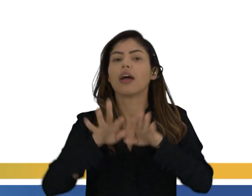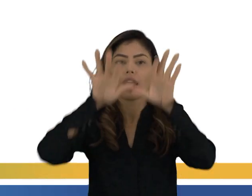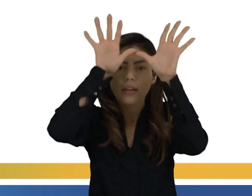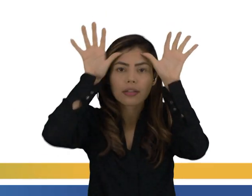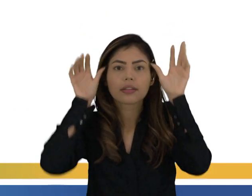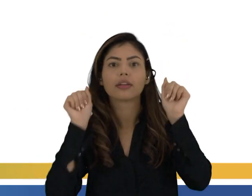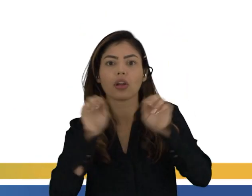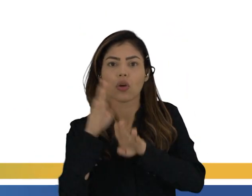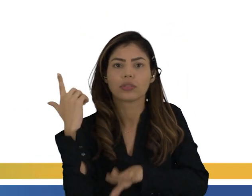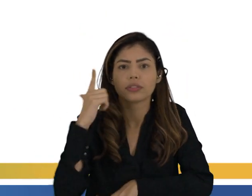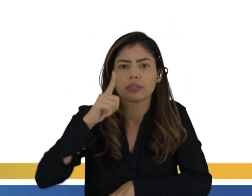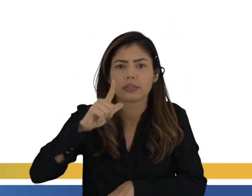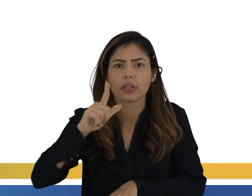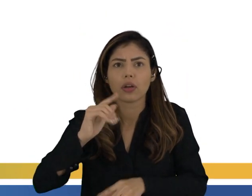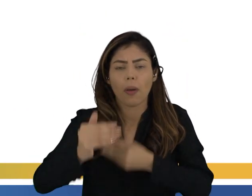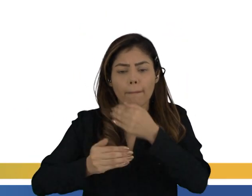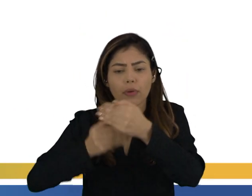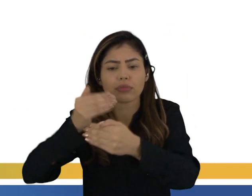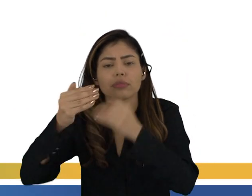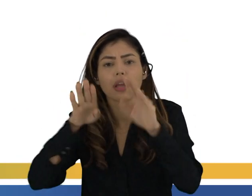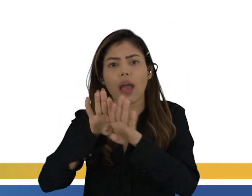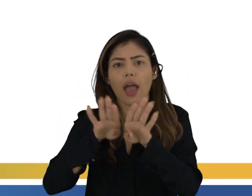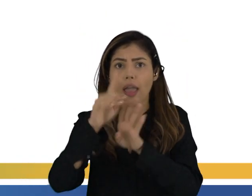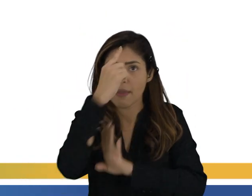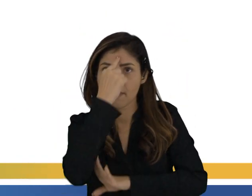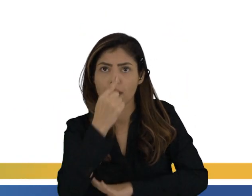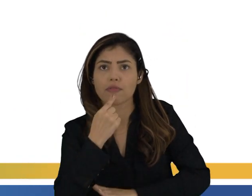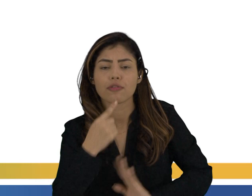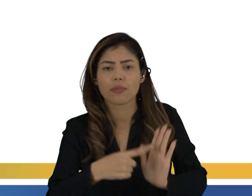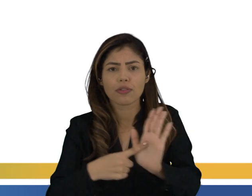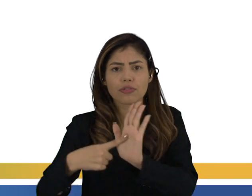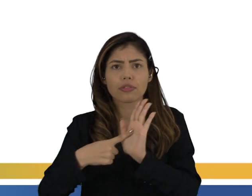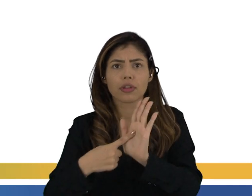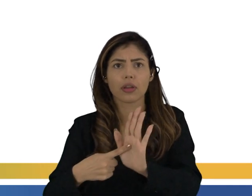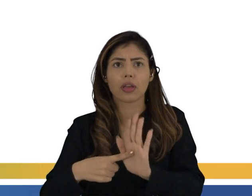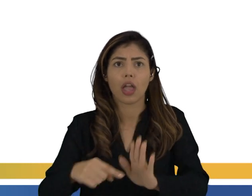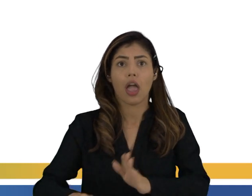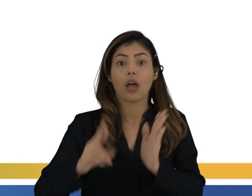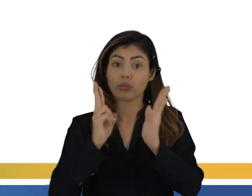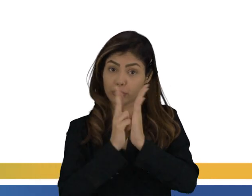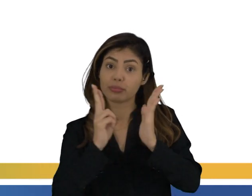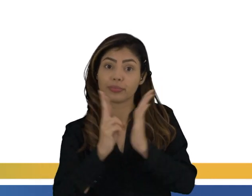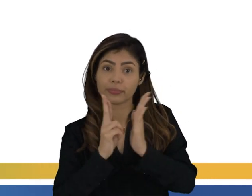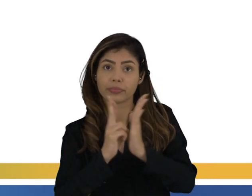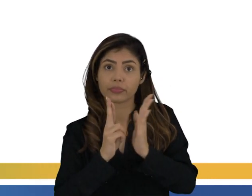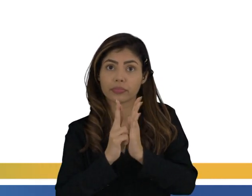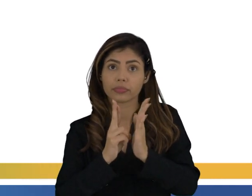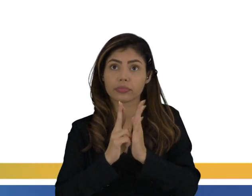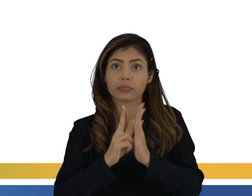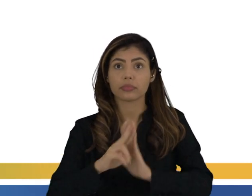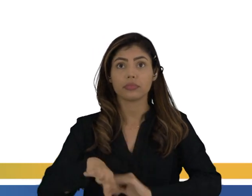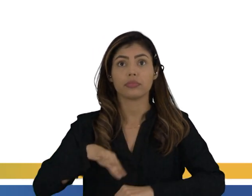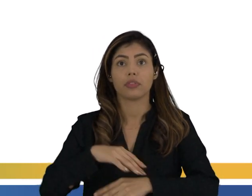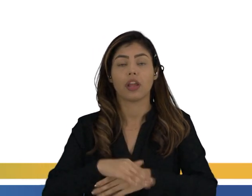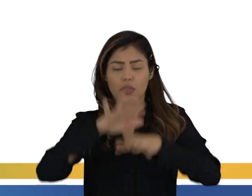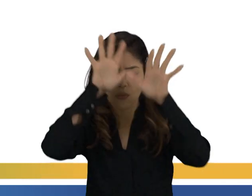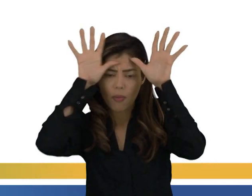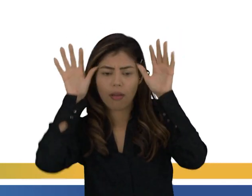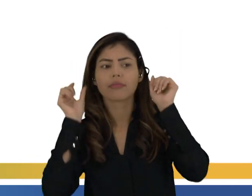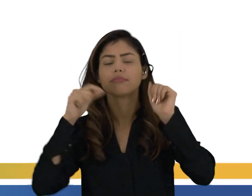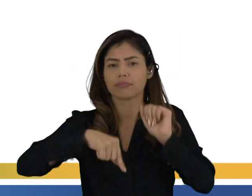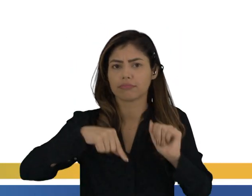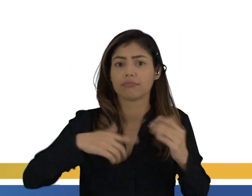acrianos, conseguiram reproduzir essas imagens, mostrando um pouquinho do índio, mostrando um pouquinho da miscigenação do Acre,